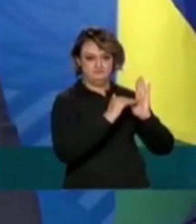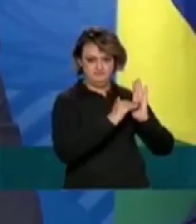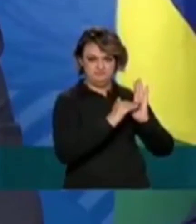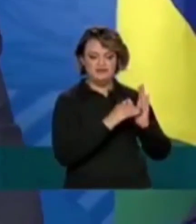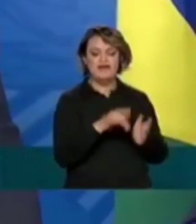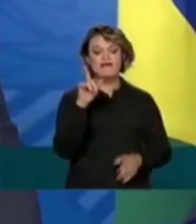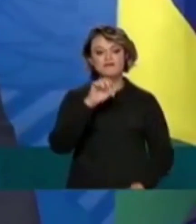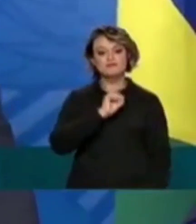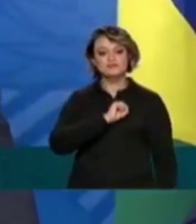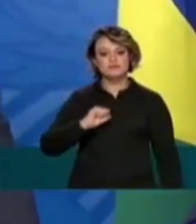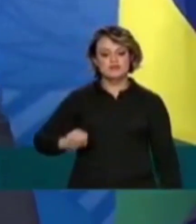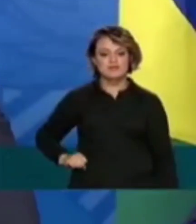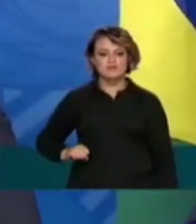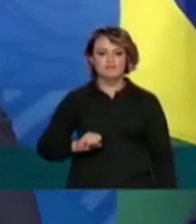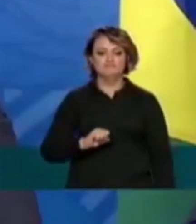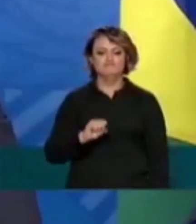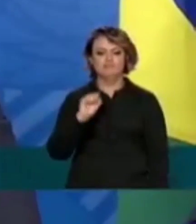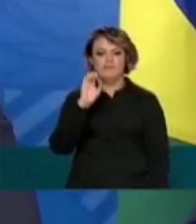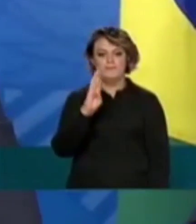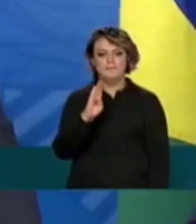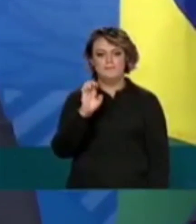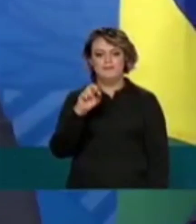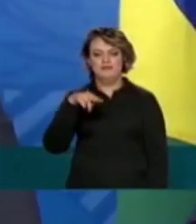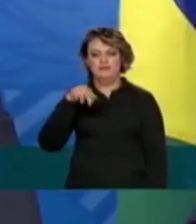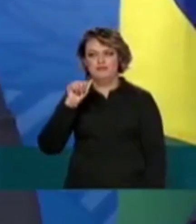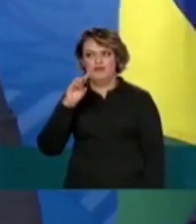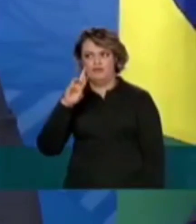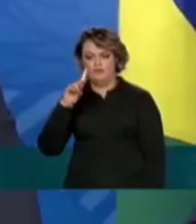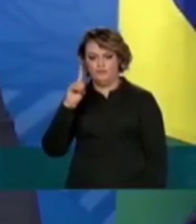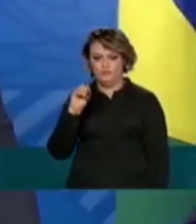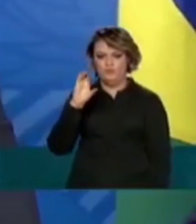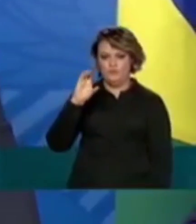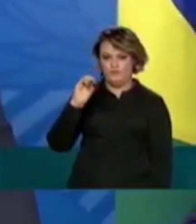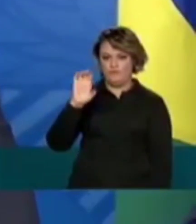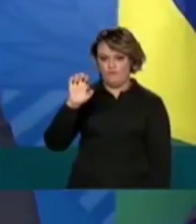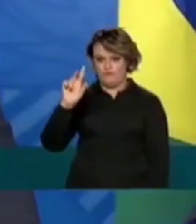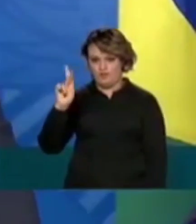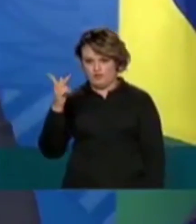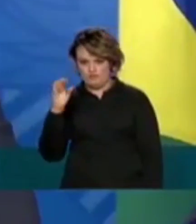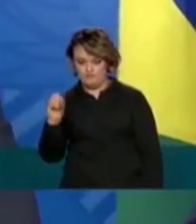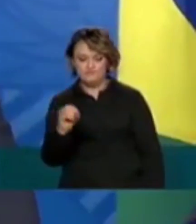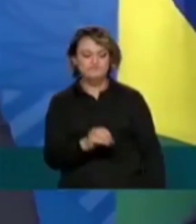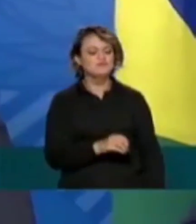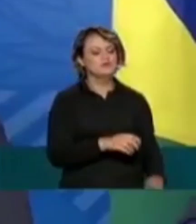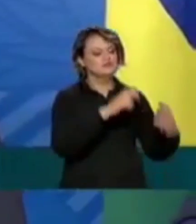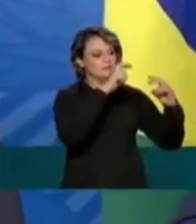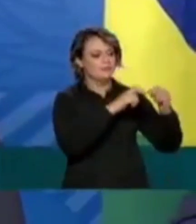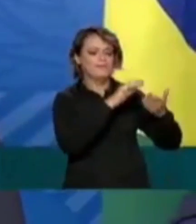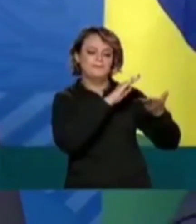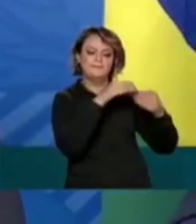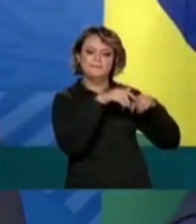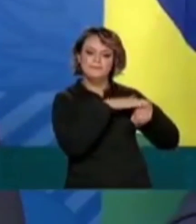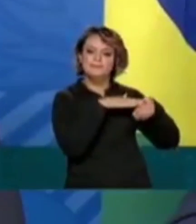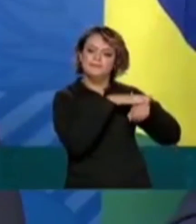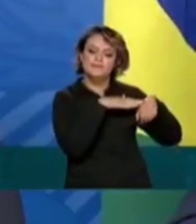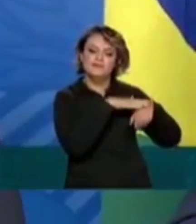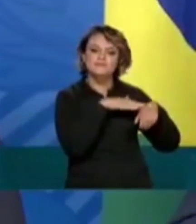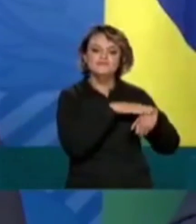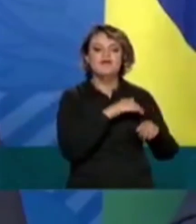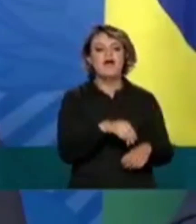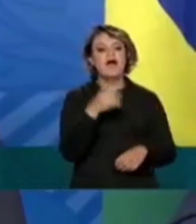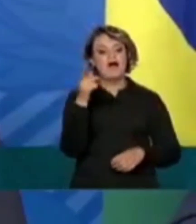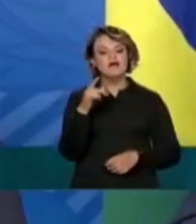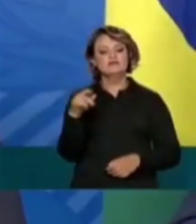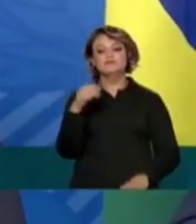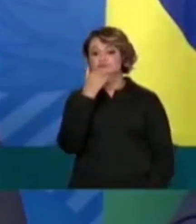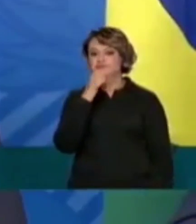que tomou parte também da reunião, que eu fiz questão que participasse para que ouvisse os argumentos. Desde então, o senador Fernando